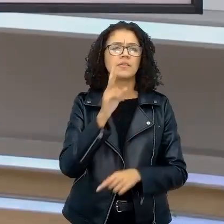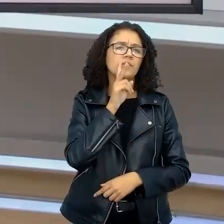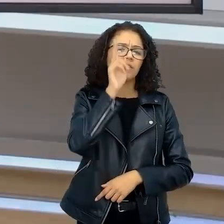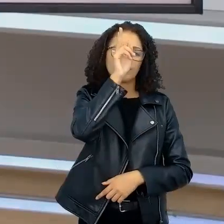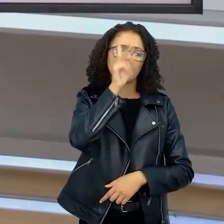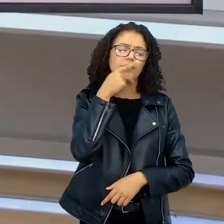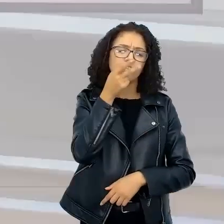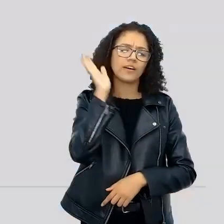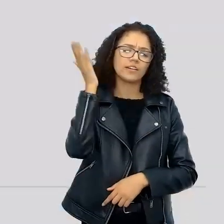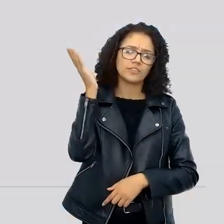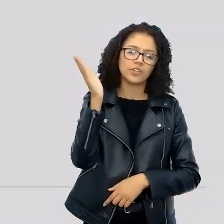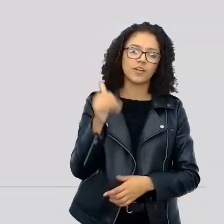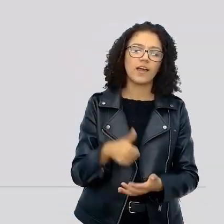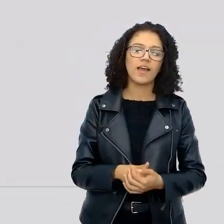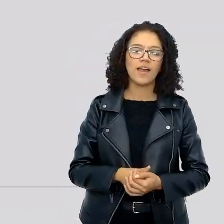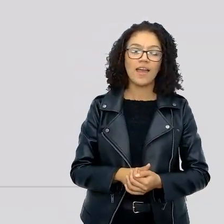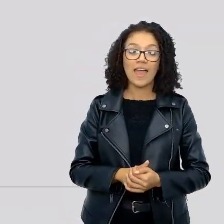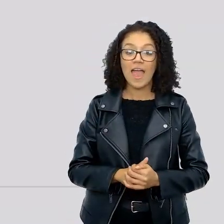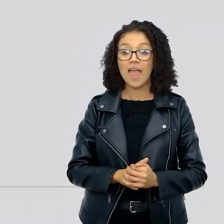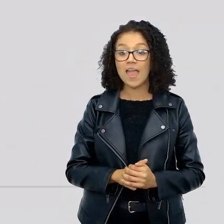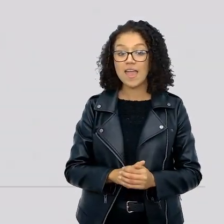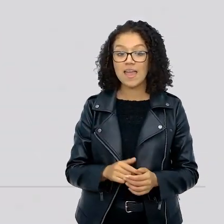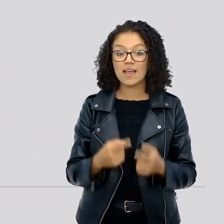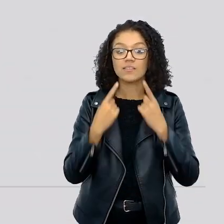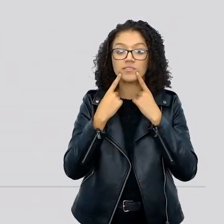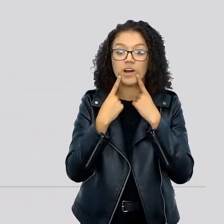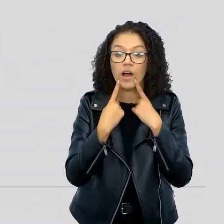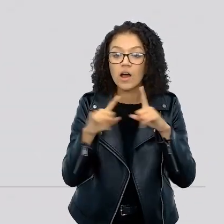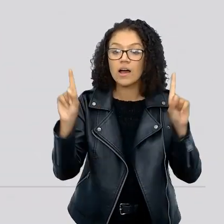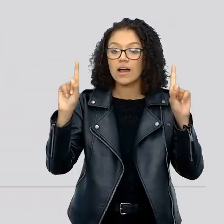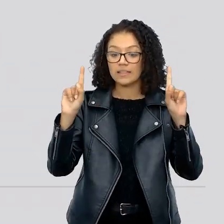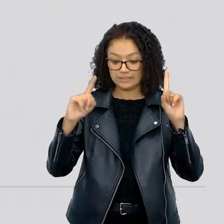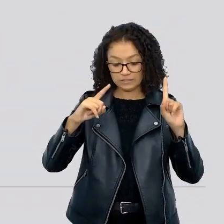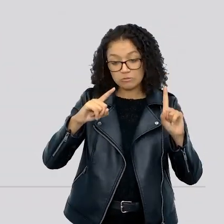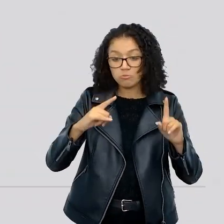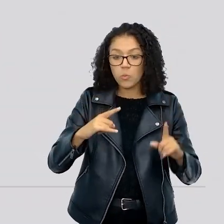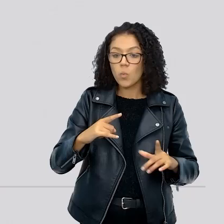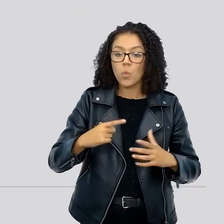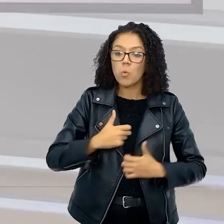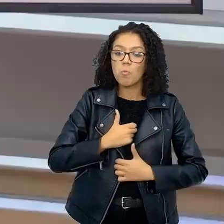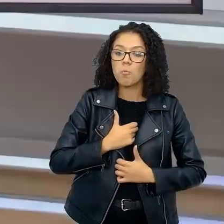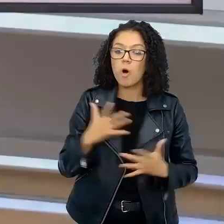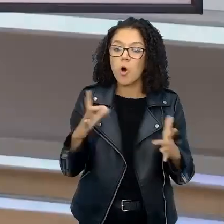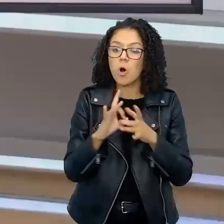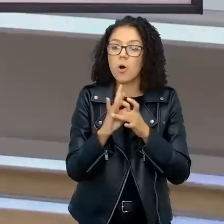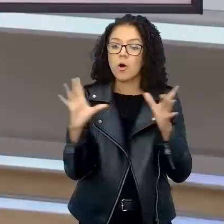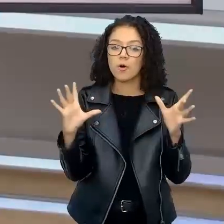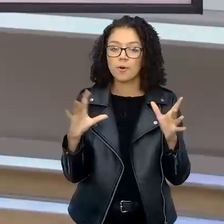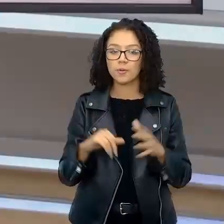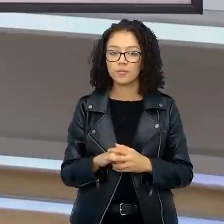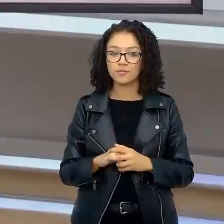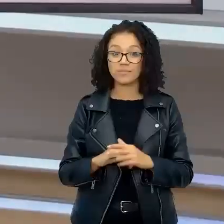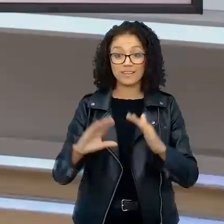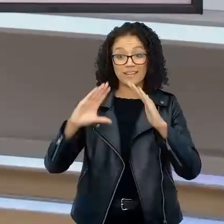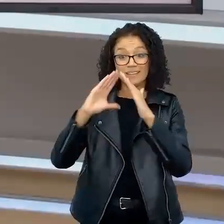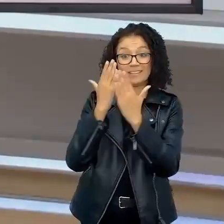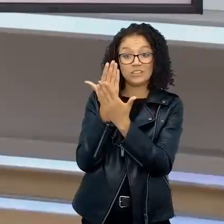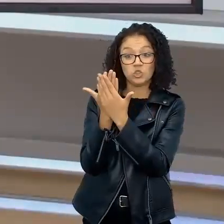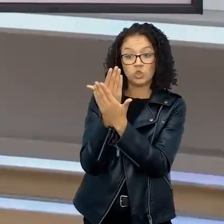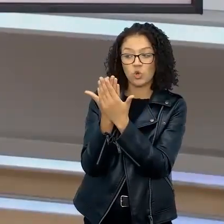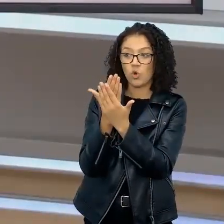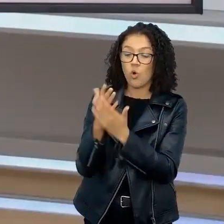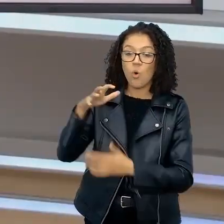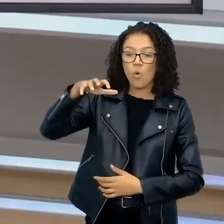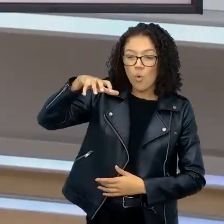que é a revelação espontânea. A instituição escolar, como eu disse, é o segundo espaço de maior cuidado